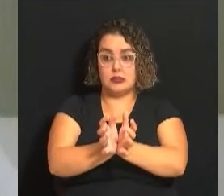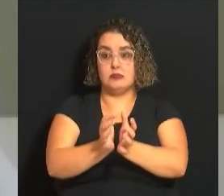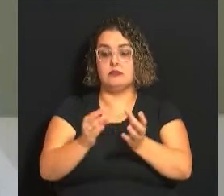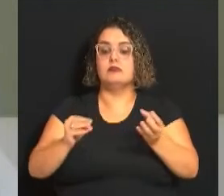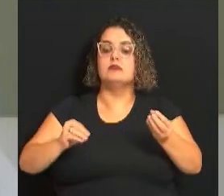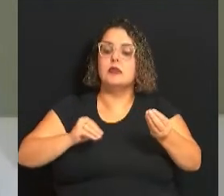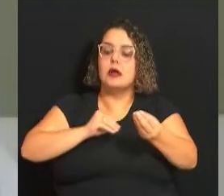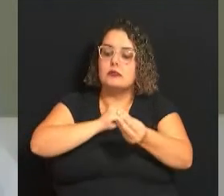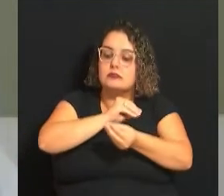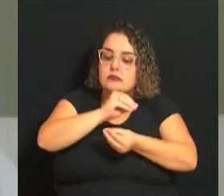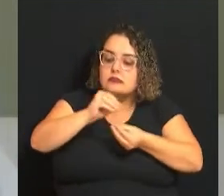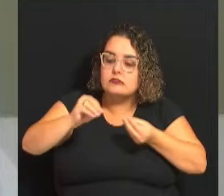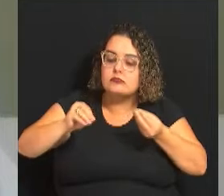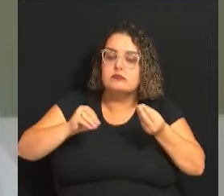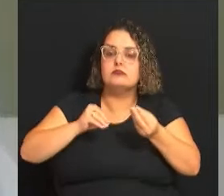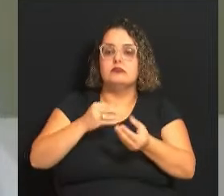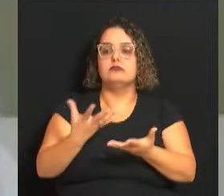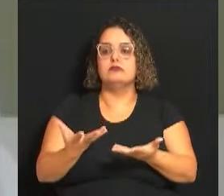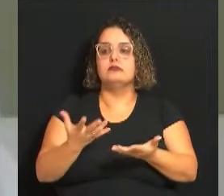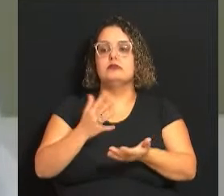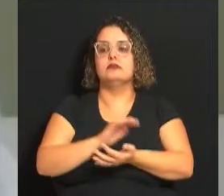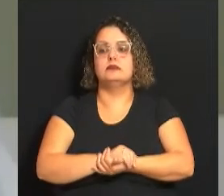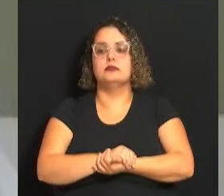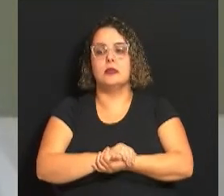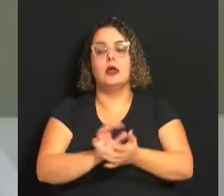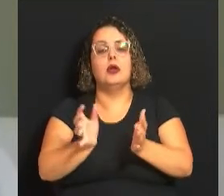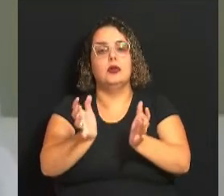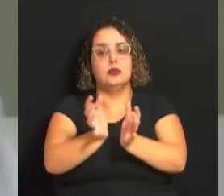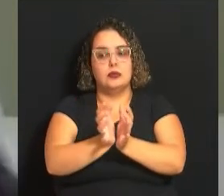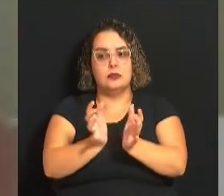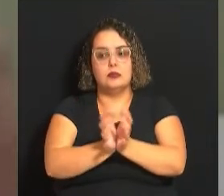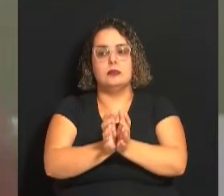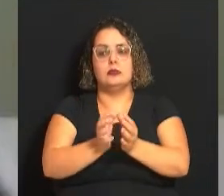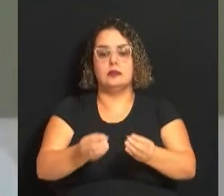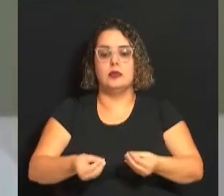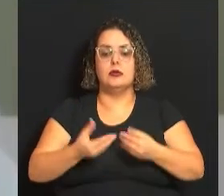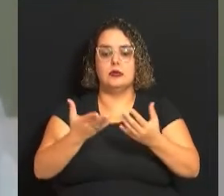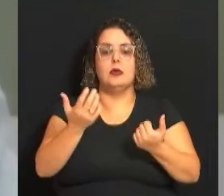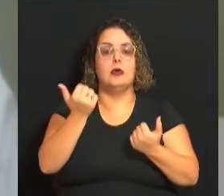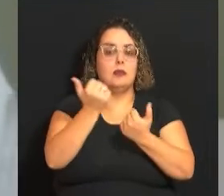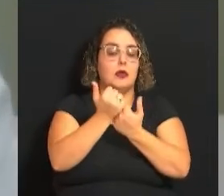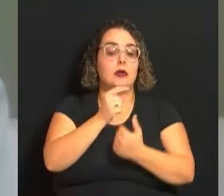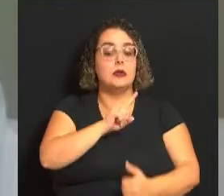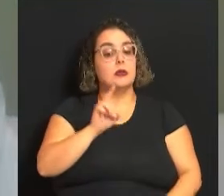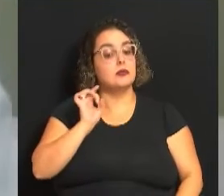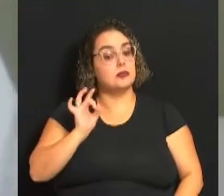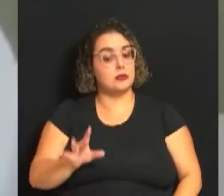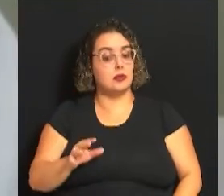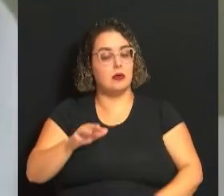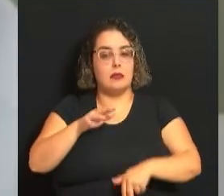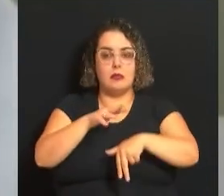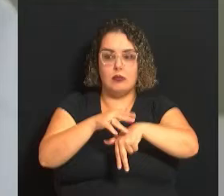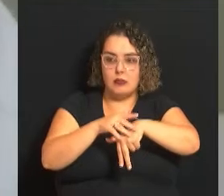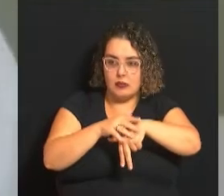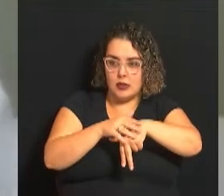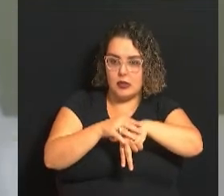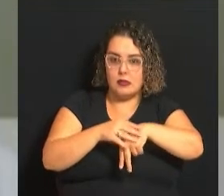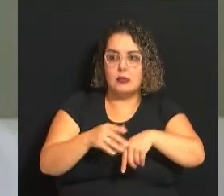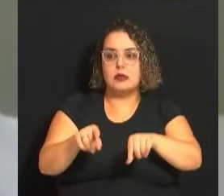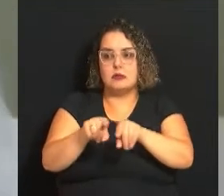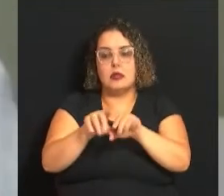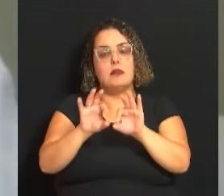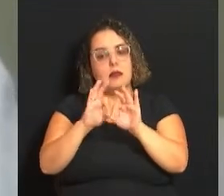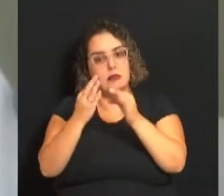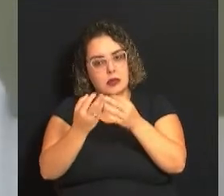envolvida no grupo para poder, então, dar apoio não só ao paciente, mas também à família do paciente. E,